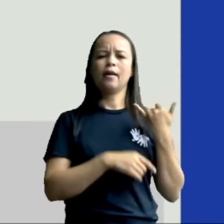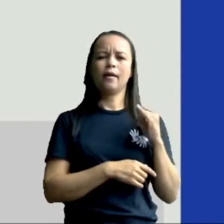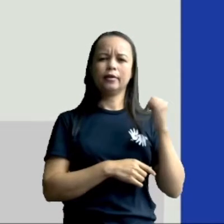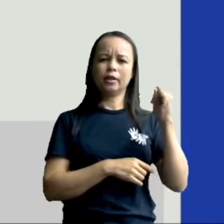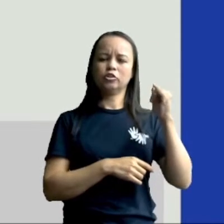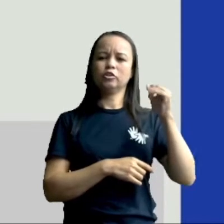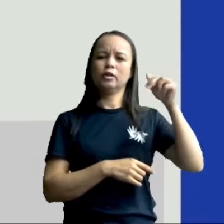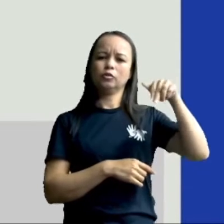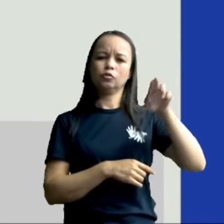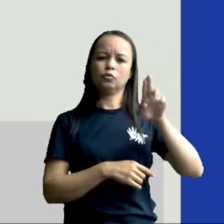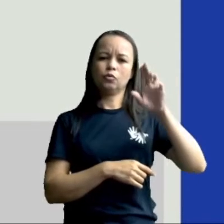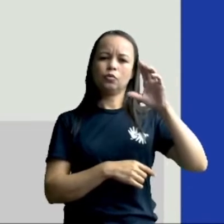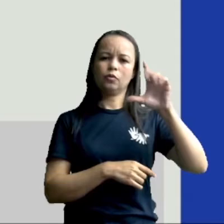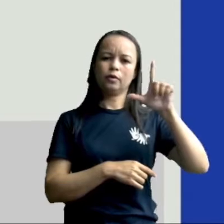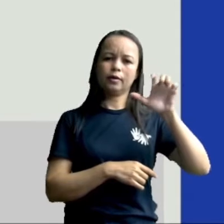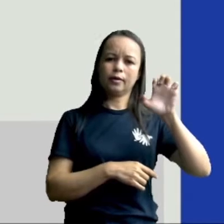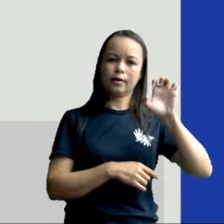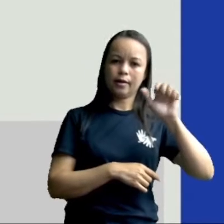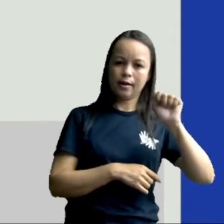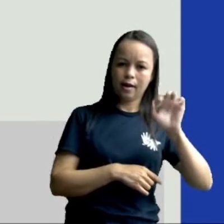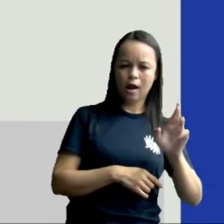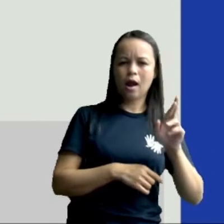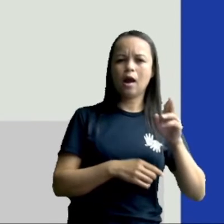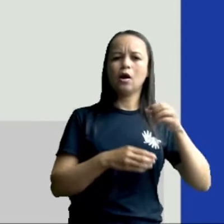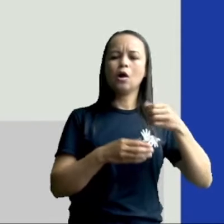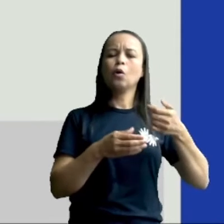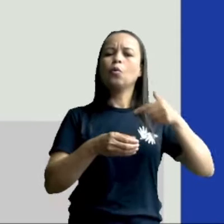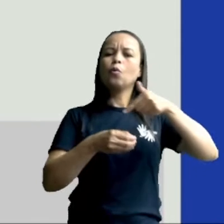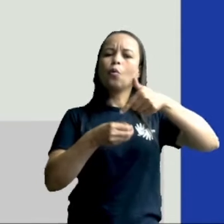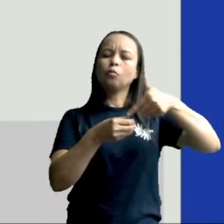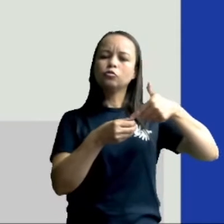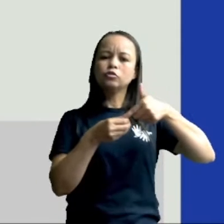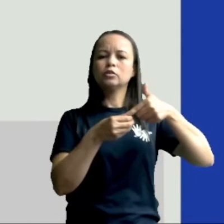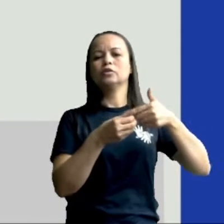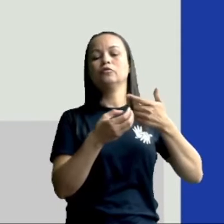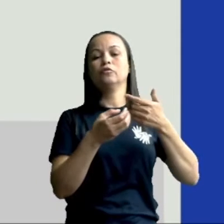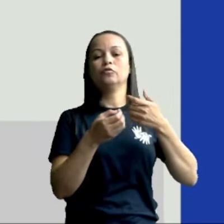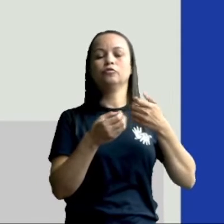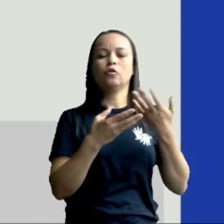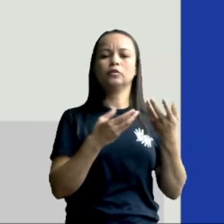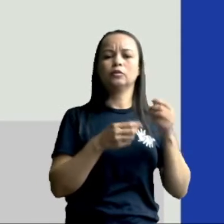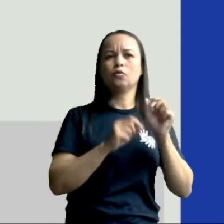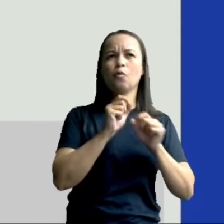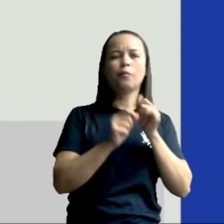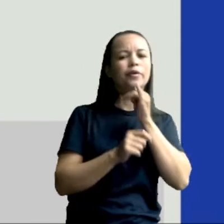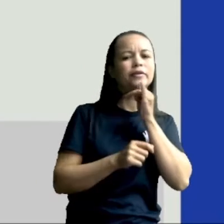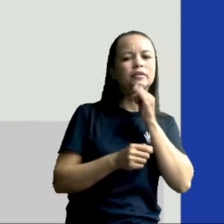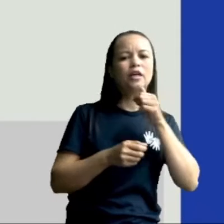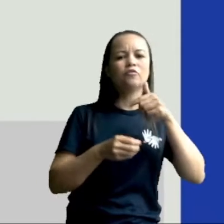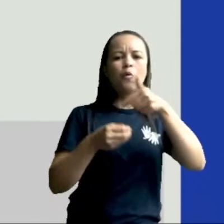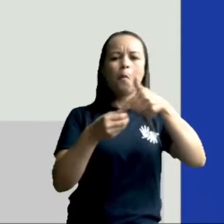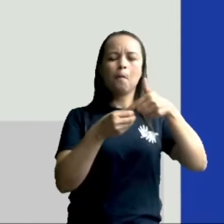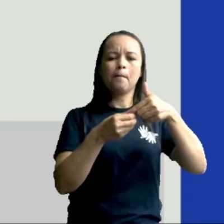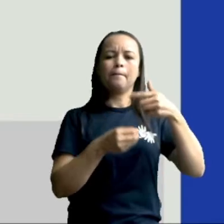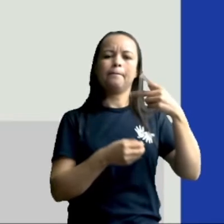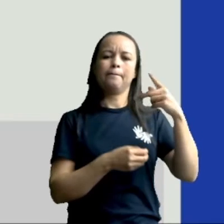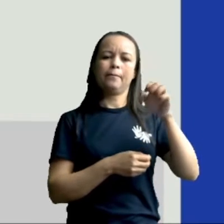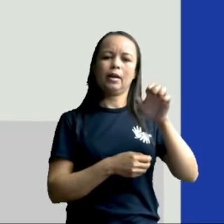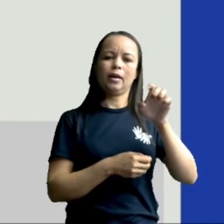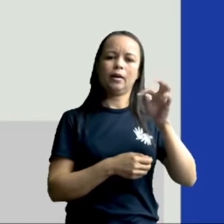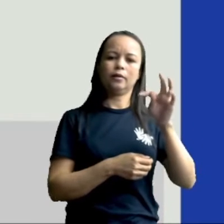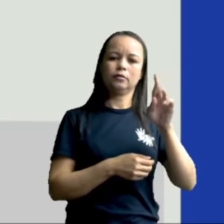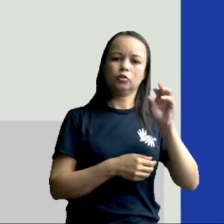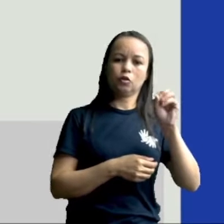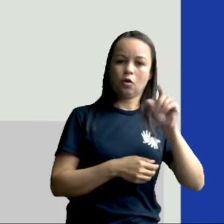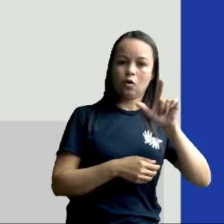nuclear, combustíveis fósseis, como, por exemplo, o carvão e o petróleo. Vocês já viram carvão, né?